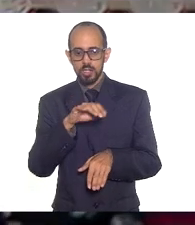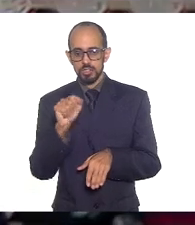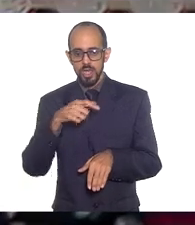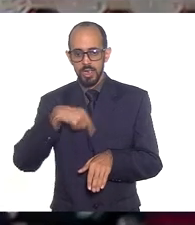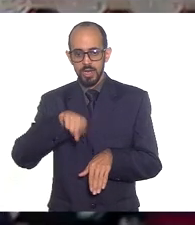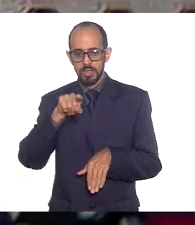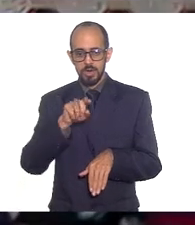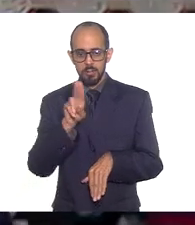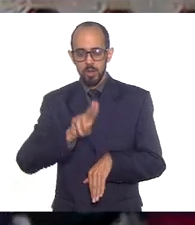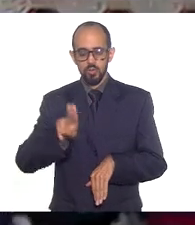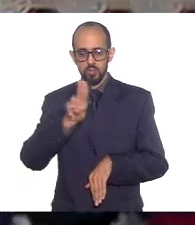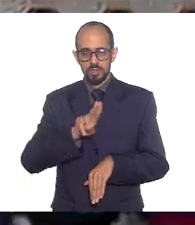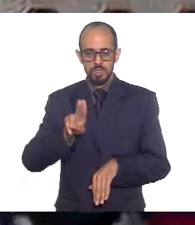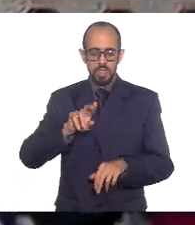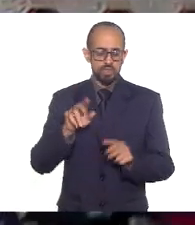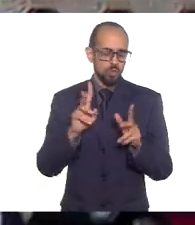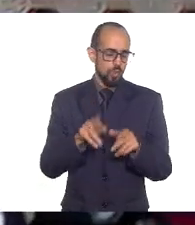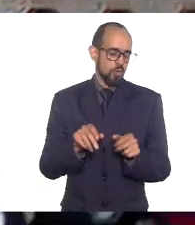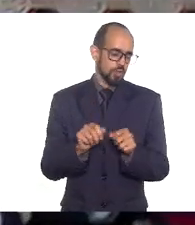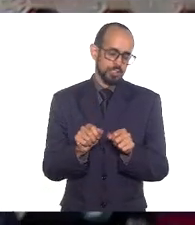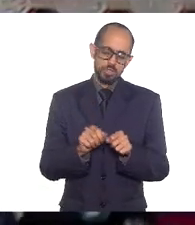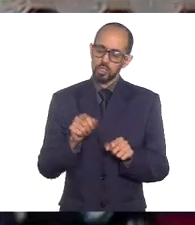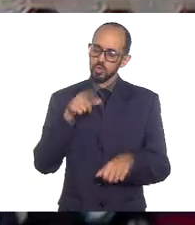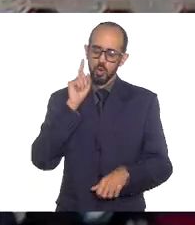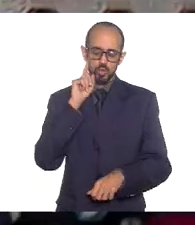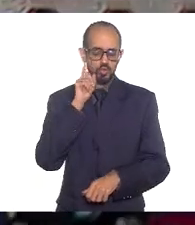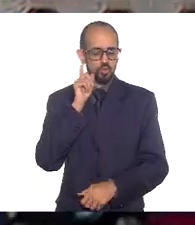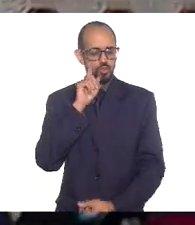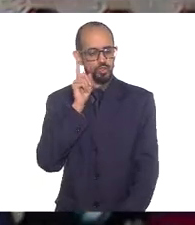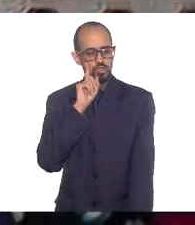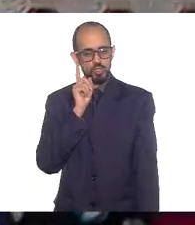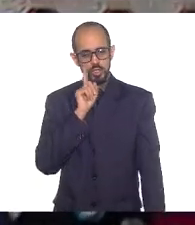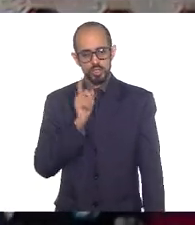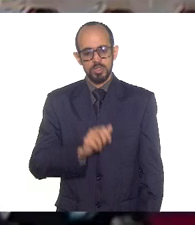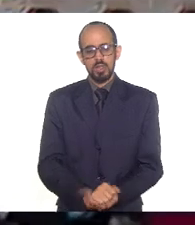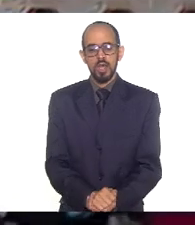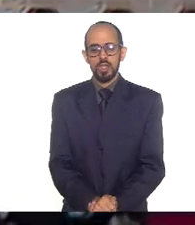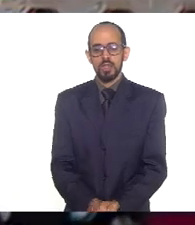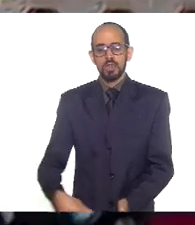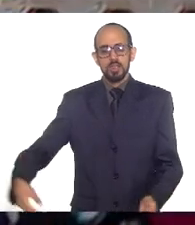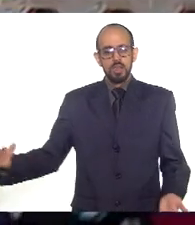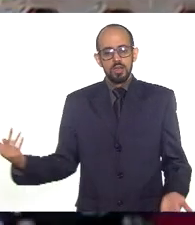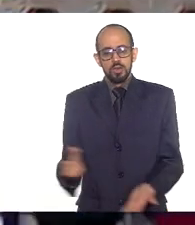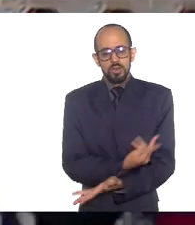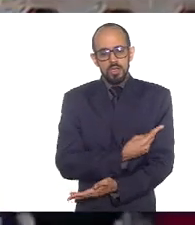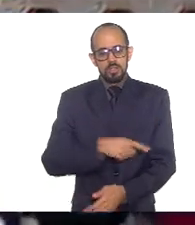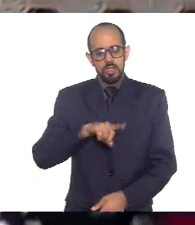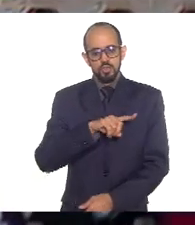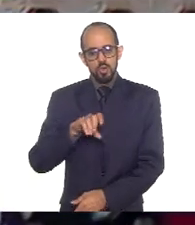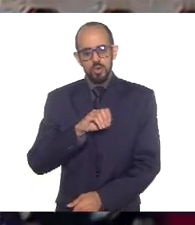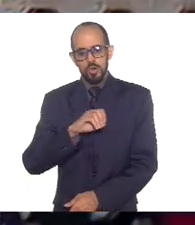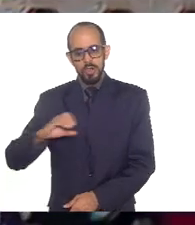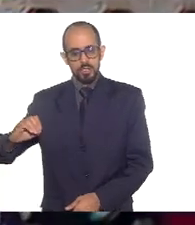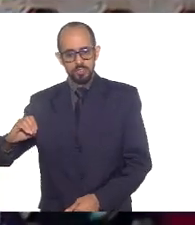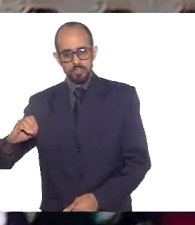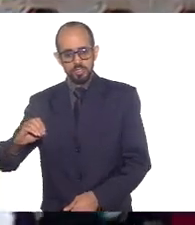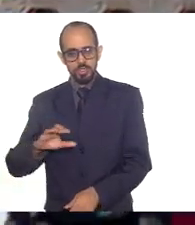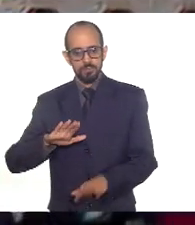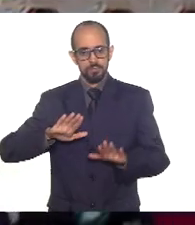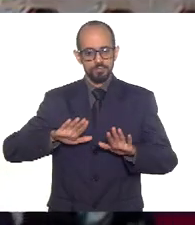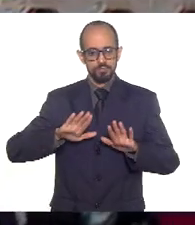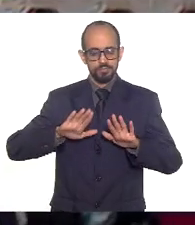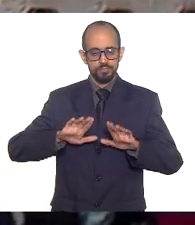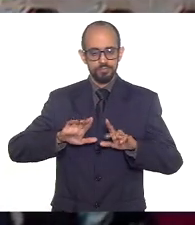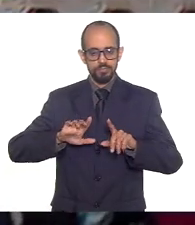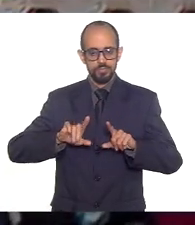Universidade como fazia todos os dias ao erro intensidade buscar Estadual da Zona Oeste tendo o